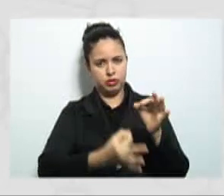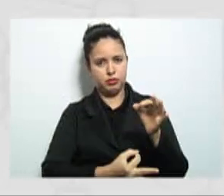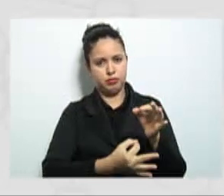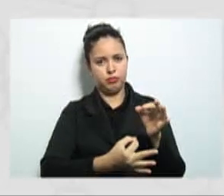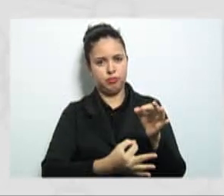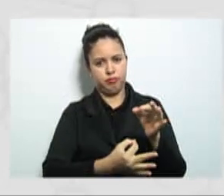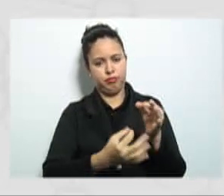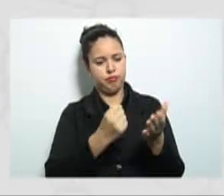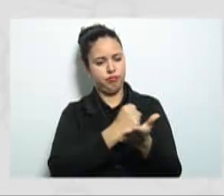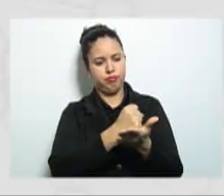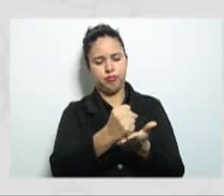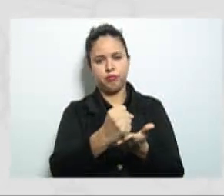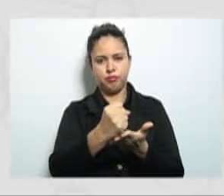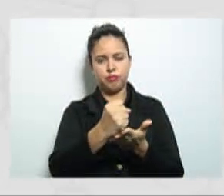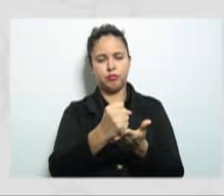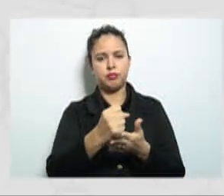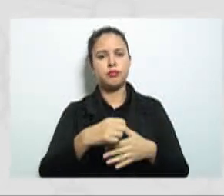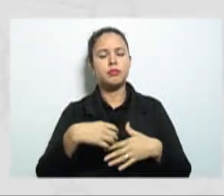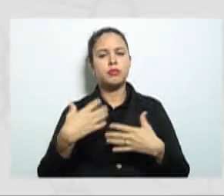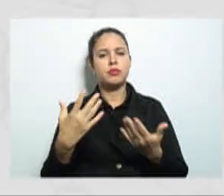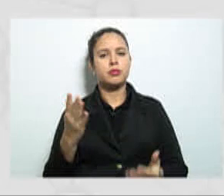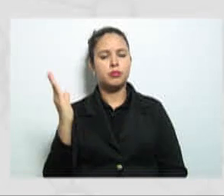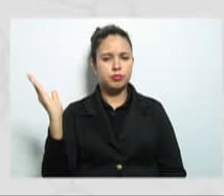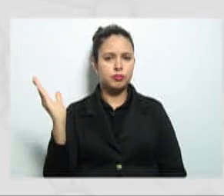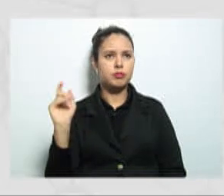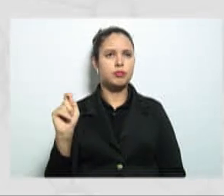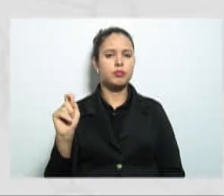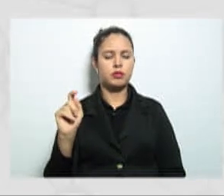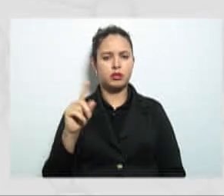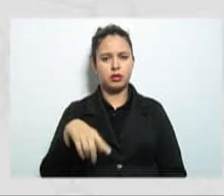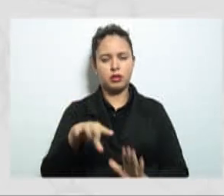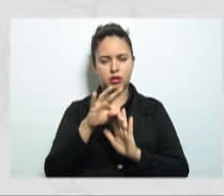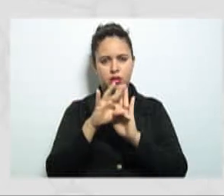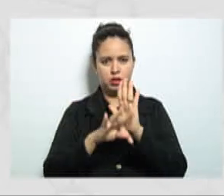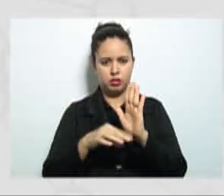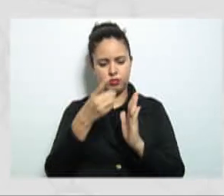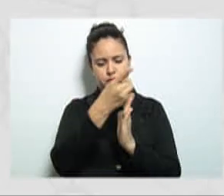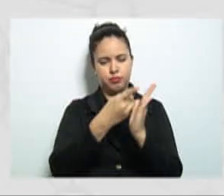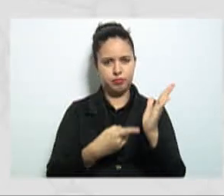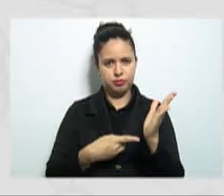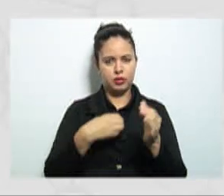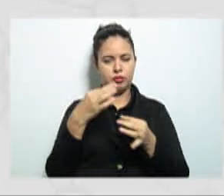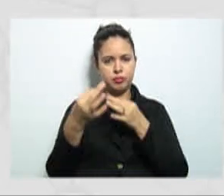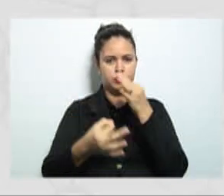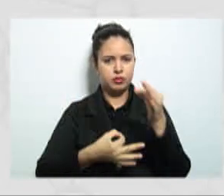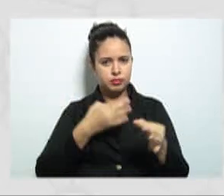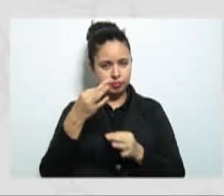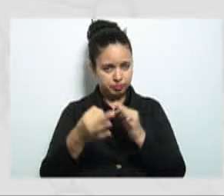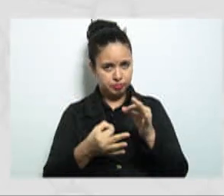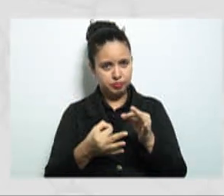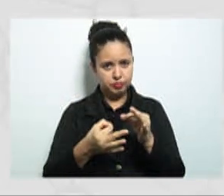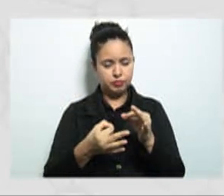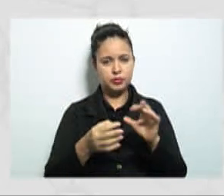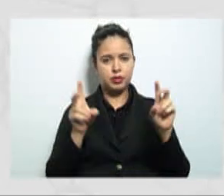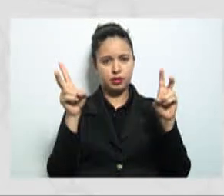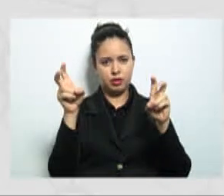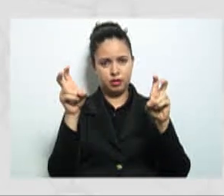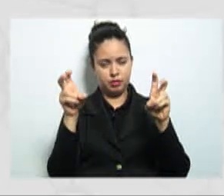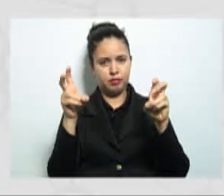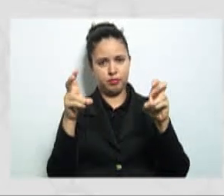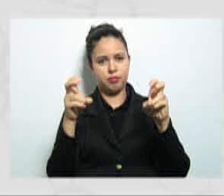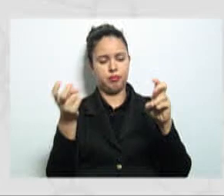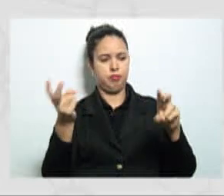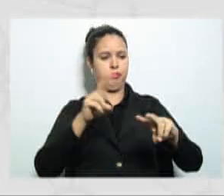texto dissertativo argumentativo. Por quê? Porque estou trabalhando com um tema polêmico, que é a pena de morte, né? E aí existem